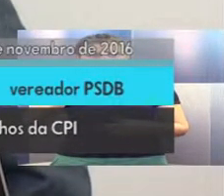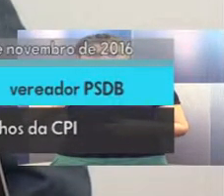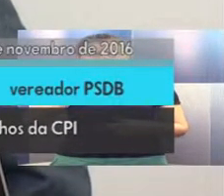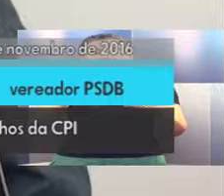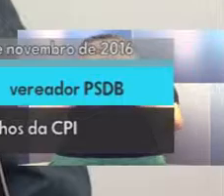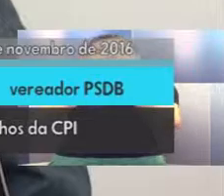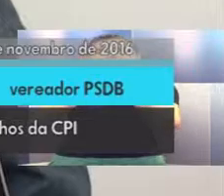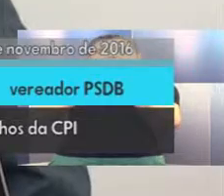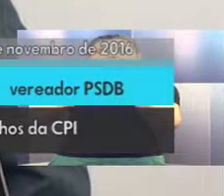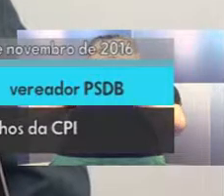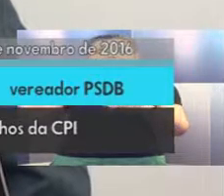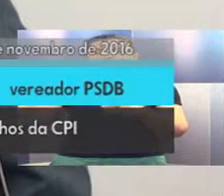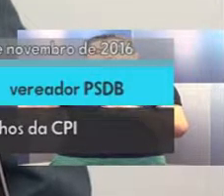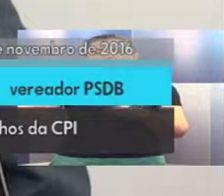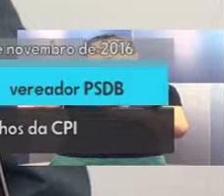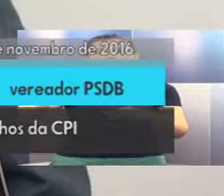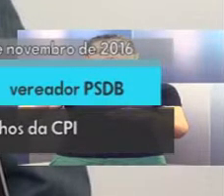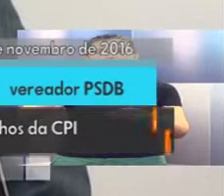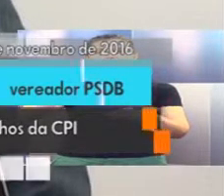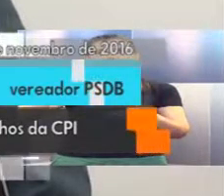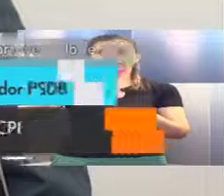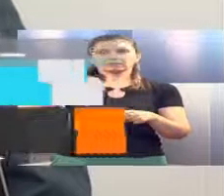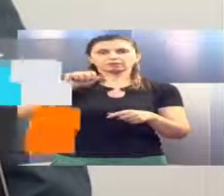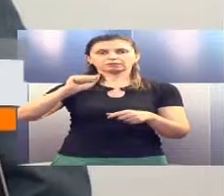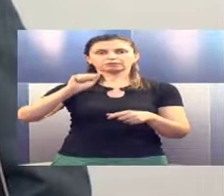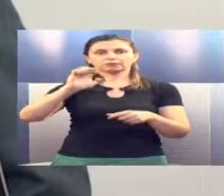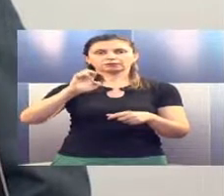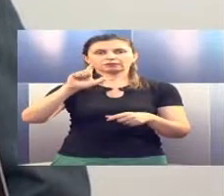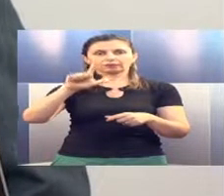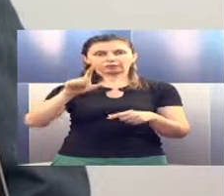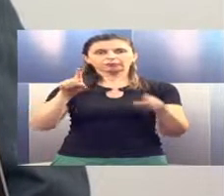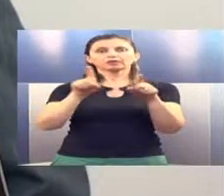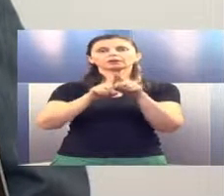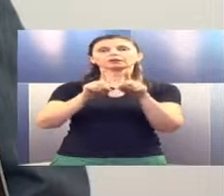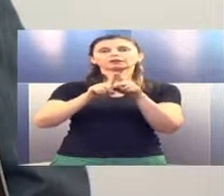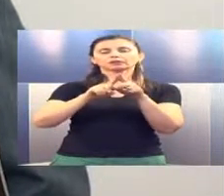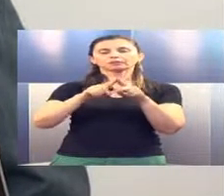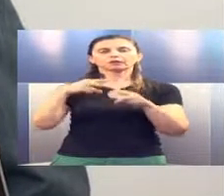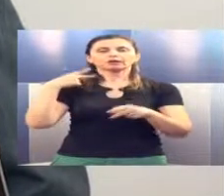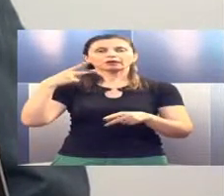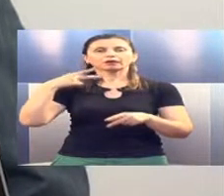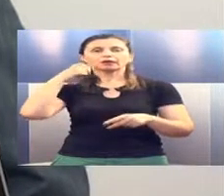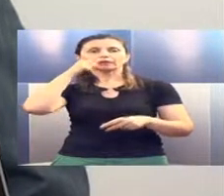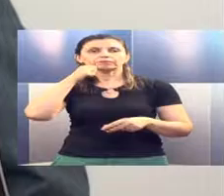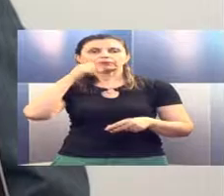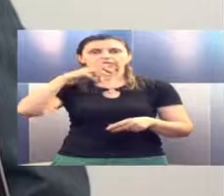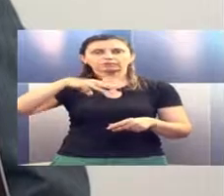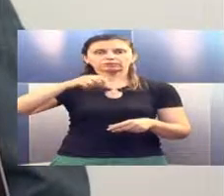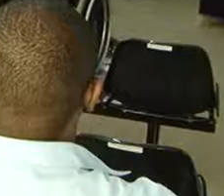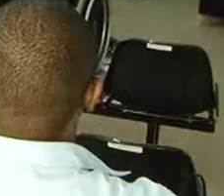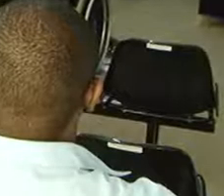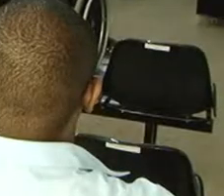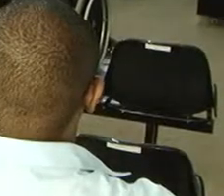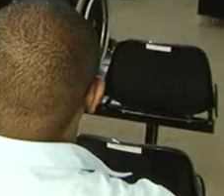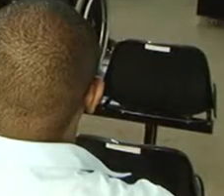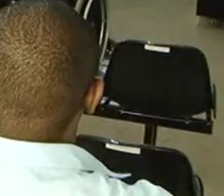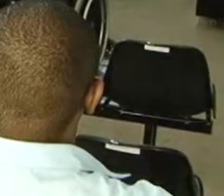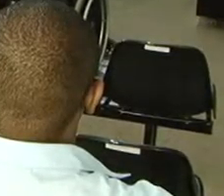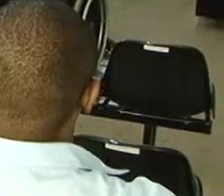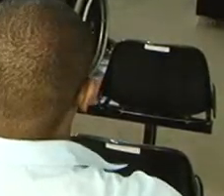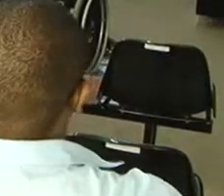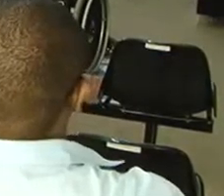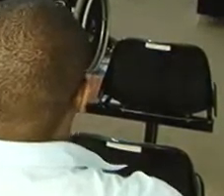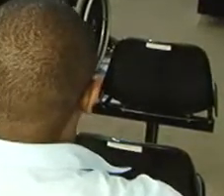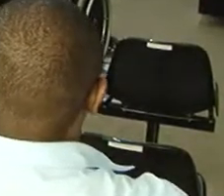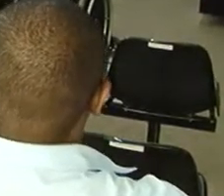relator a vereadora marly como membro dessa comissão a cpi vai